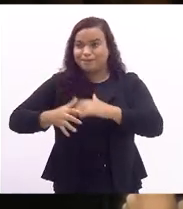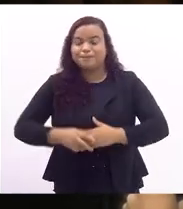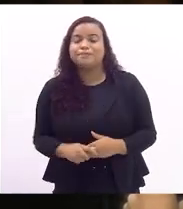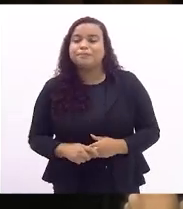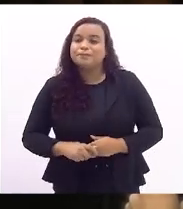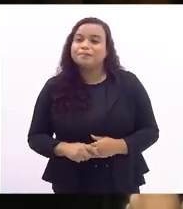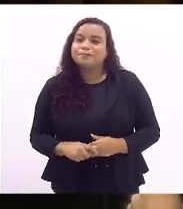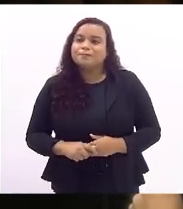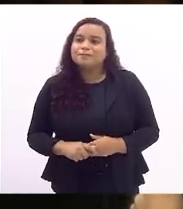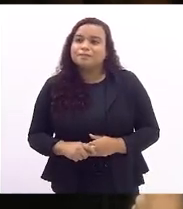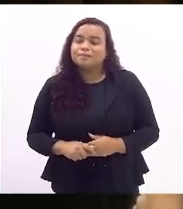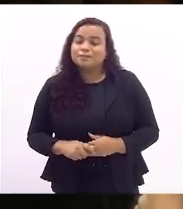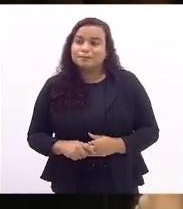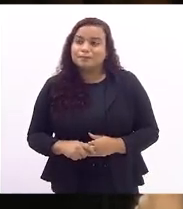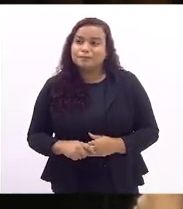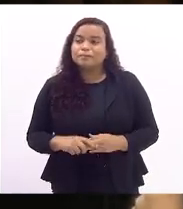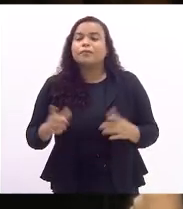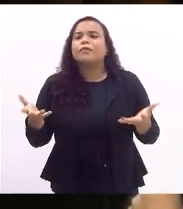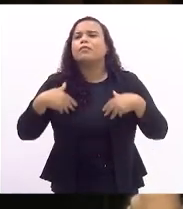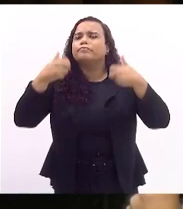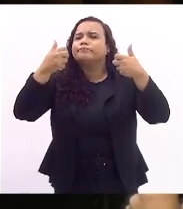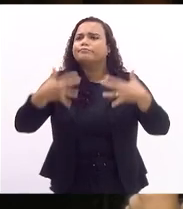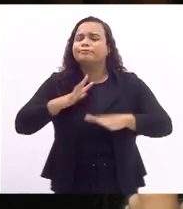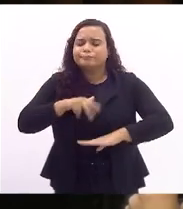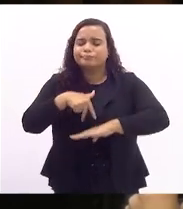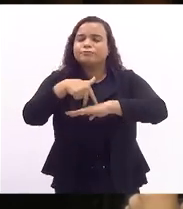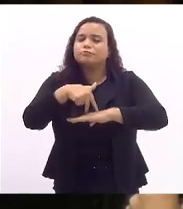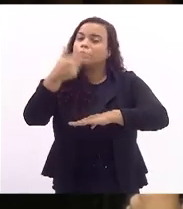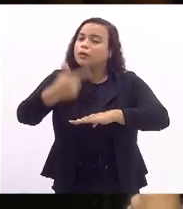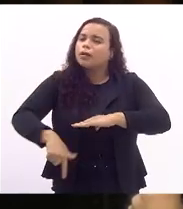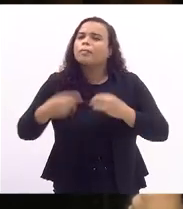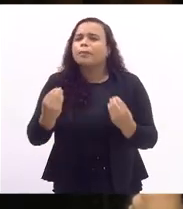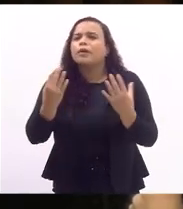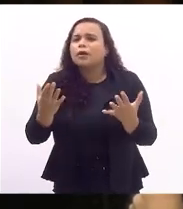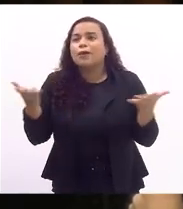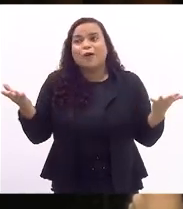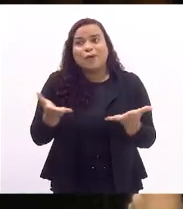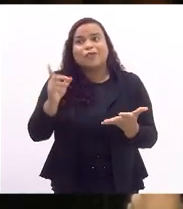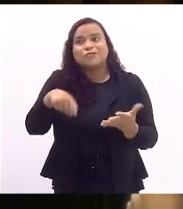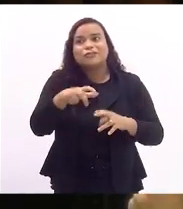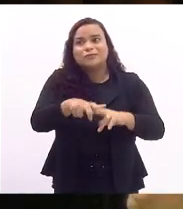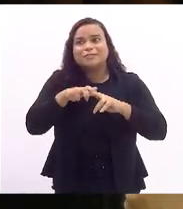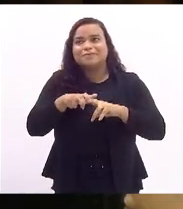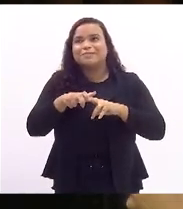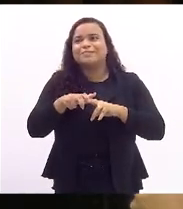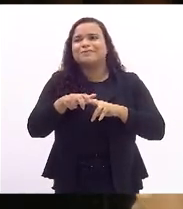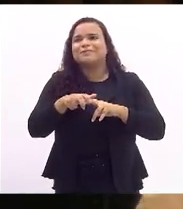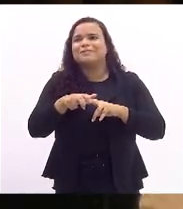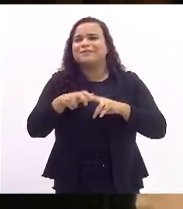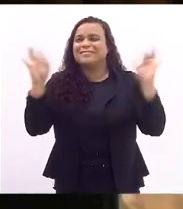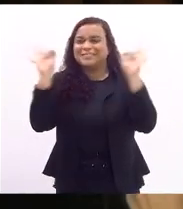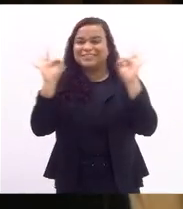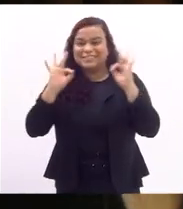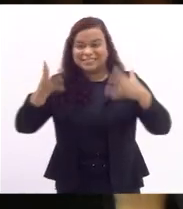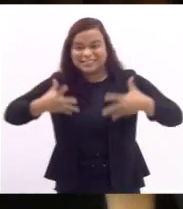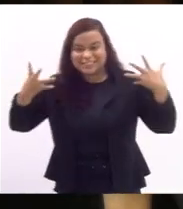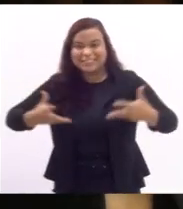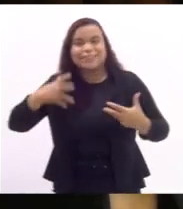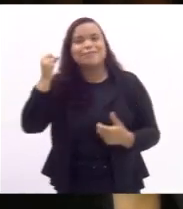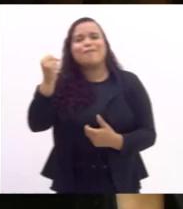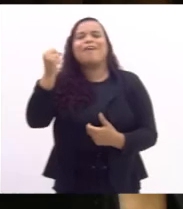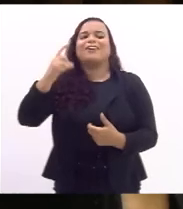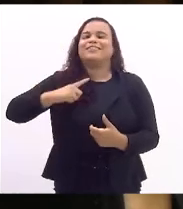sociais eu faço uso da Tribuna mais uma vez mas hoje com motivo de muita alegria